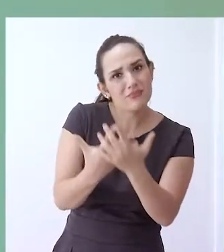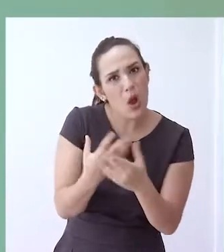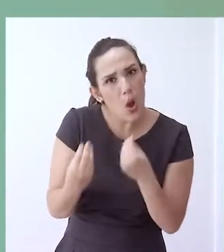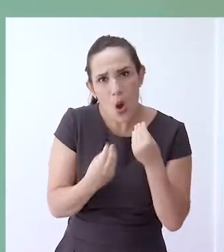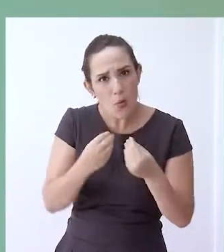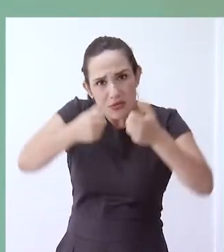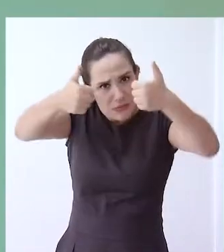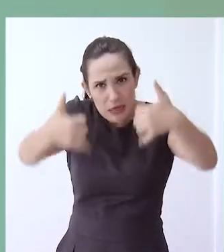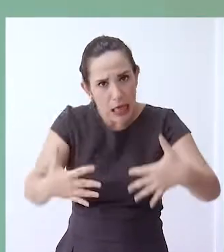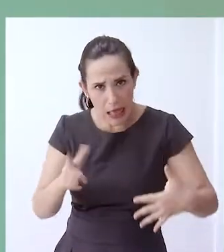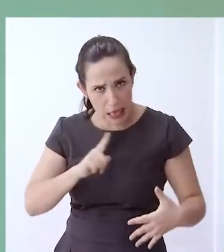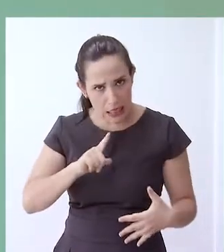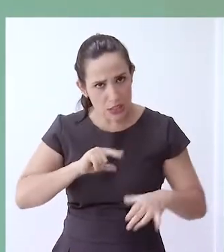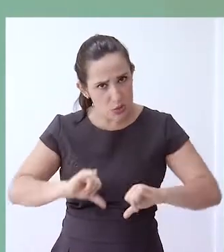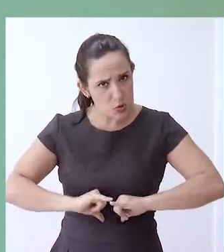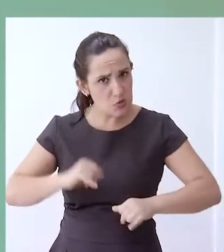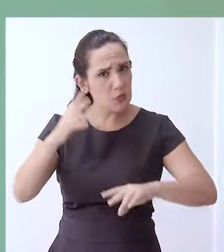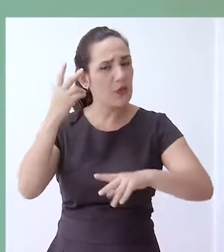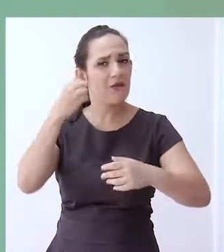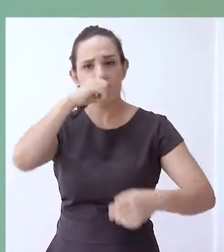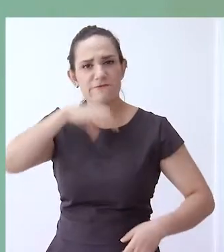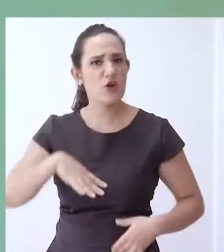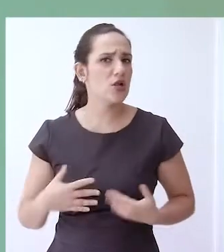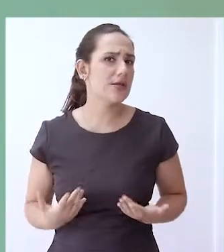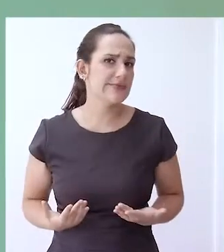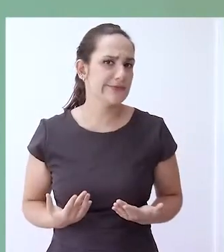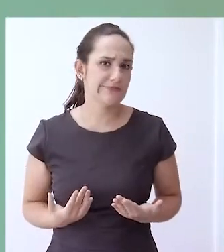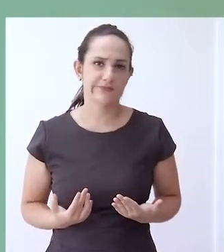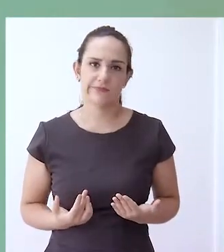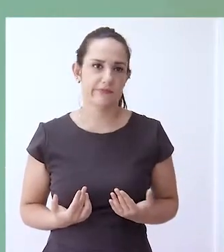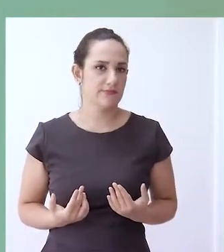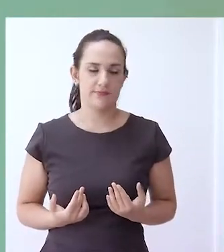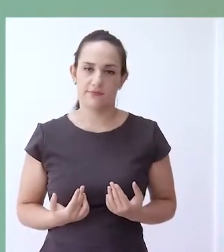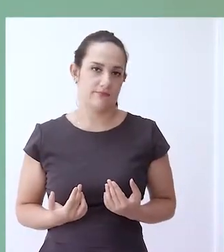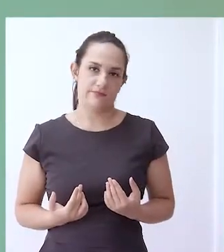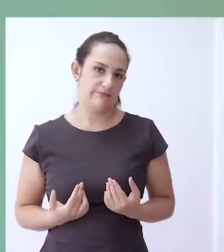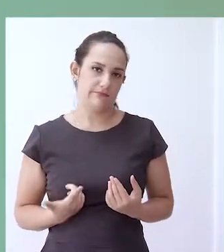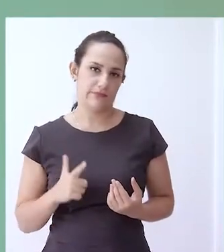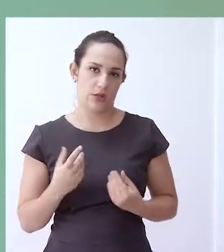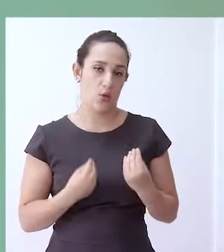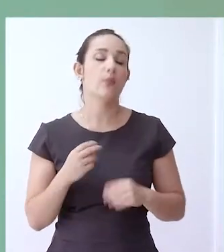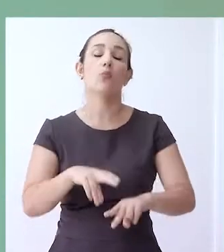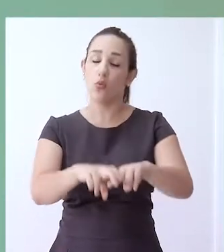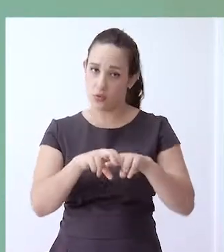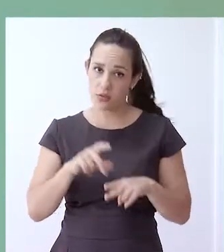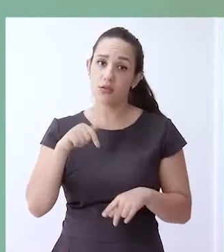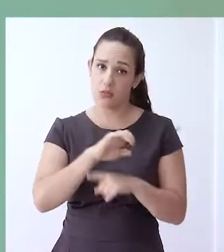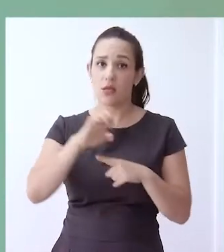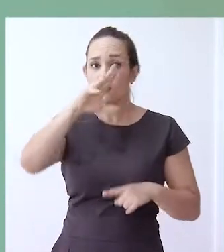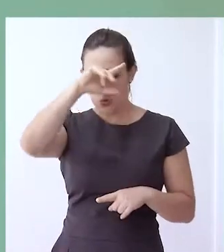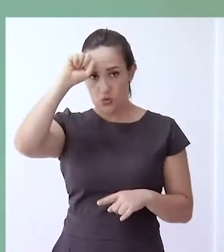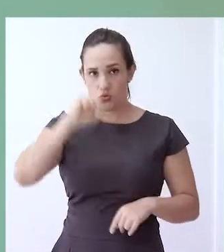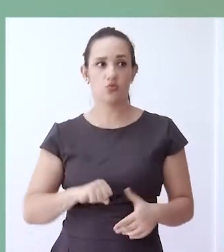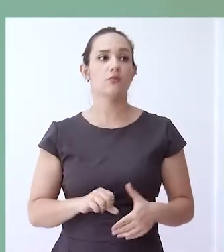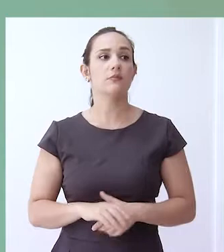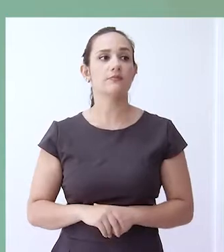ela passou até chegar àquele momento da custódia, né? Justamente por isso, aqui no Mato Grosso do